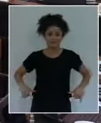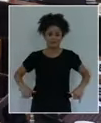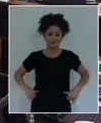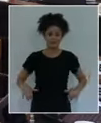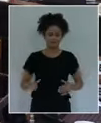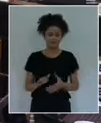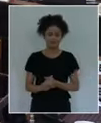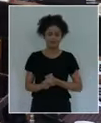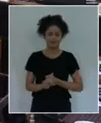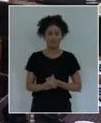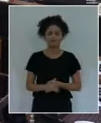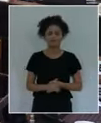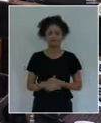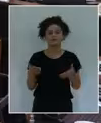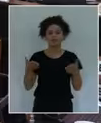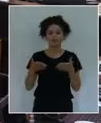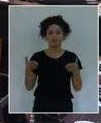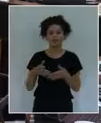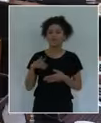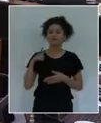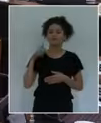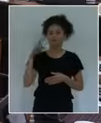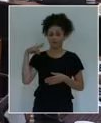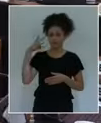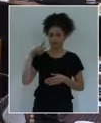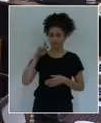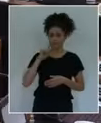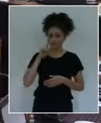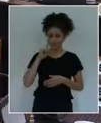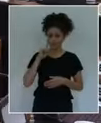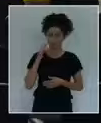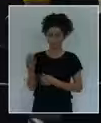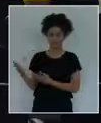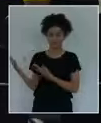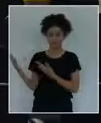A palavra agora vai para Hermano.